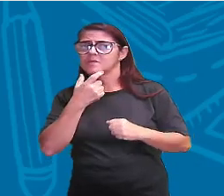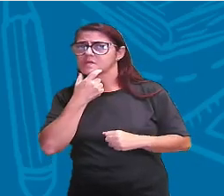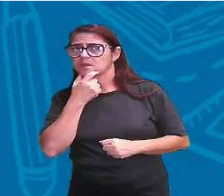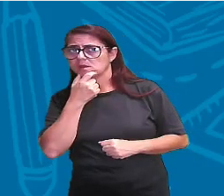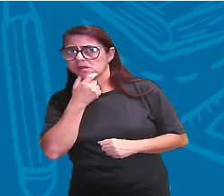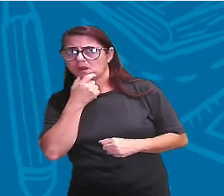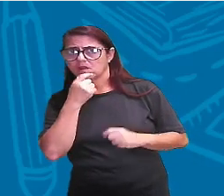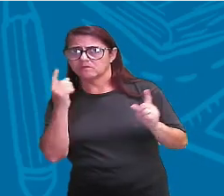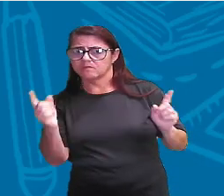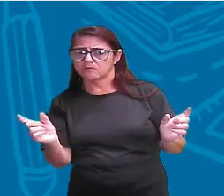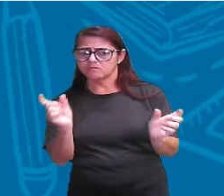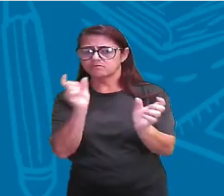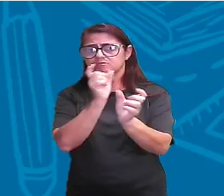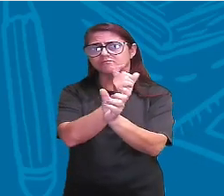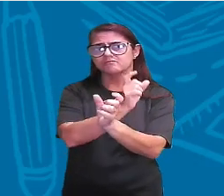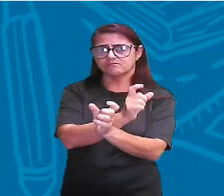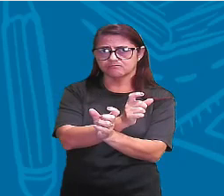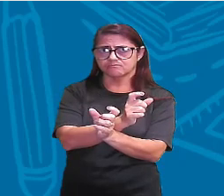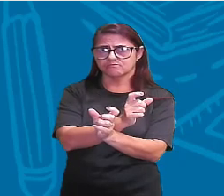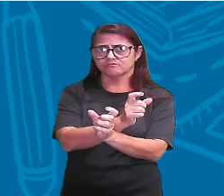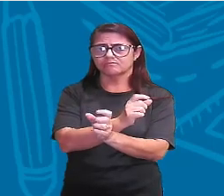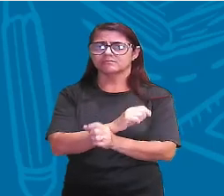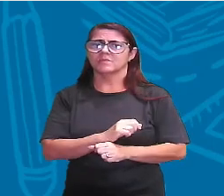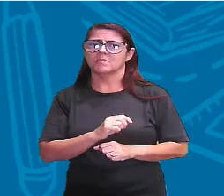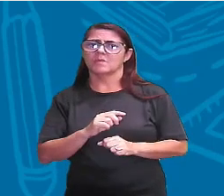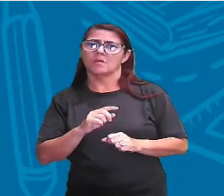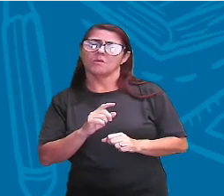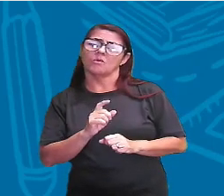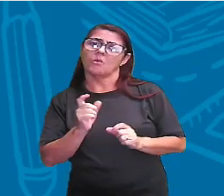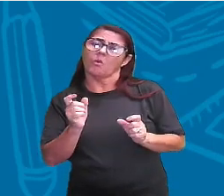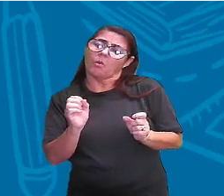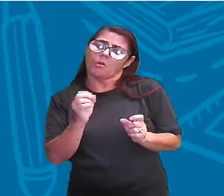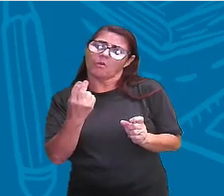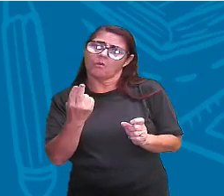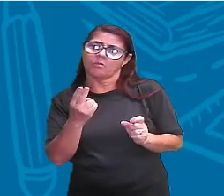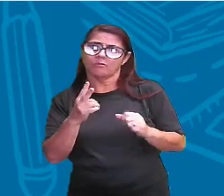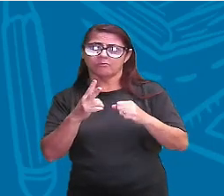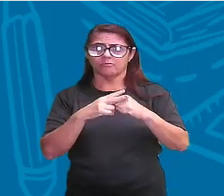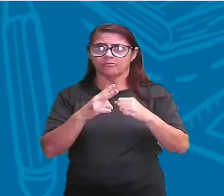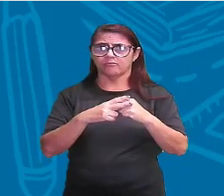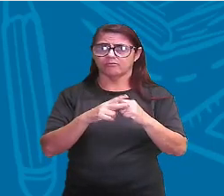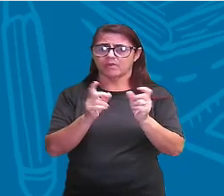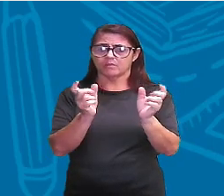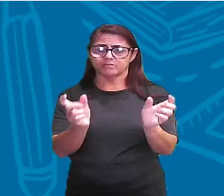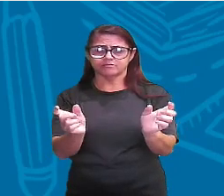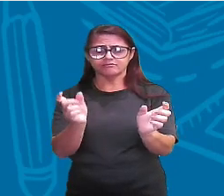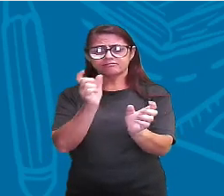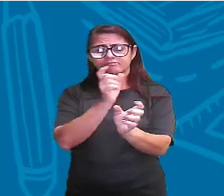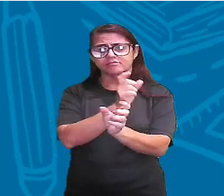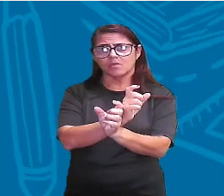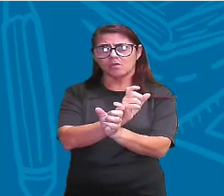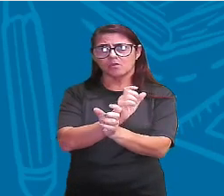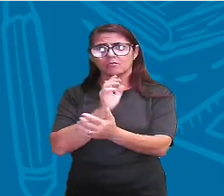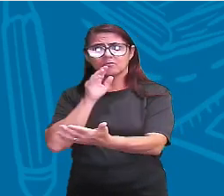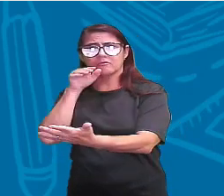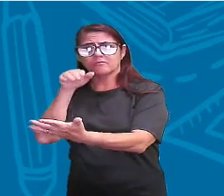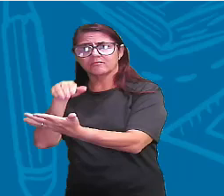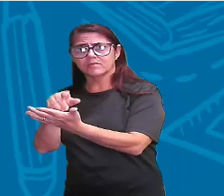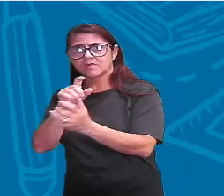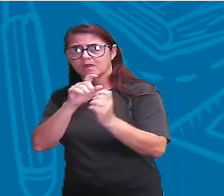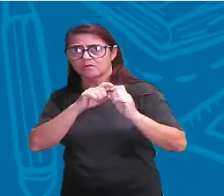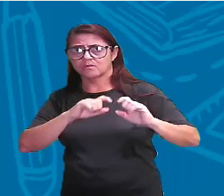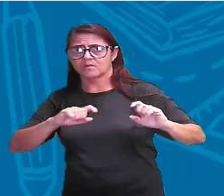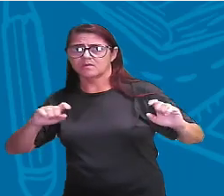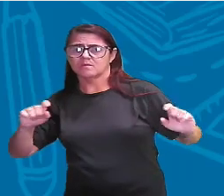ele faz o contrário, ele fica após o verbo ou, em sua grande maioria, no final da frase. Então, vai